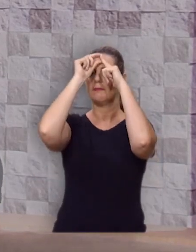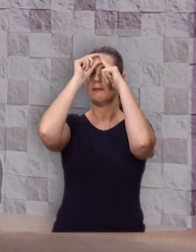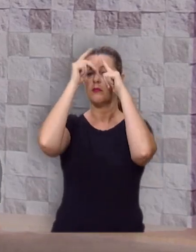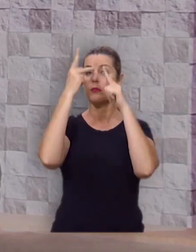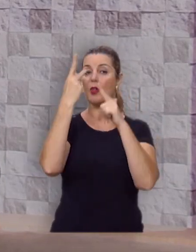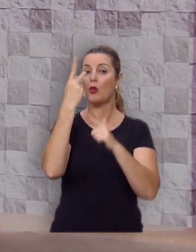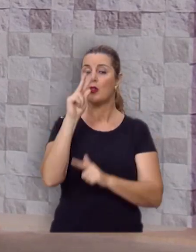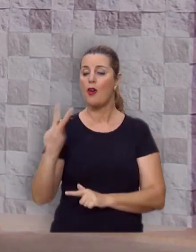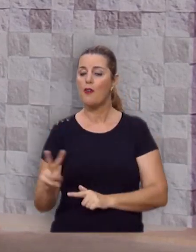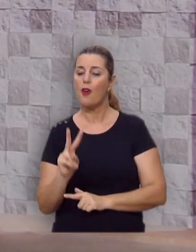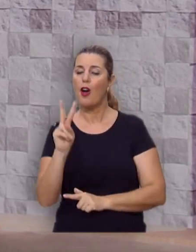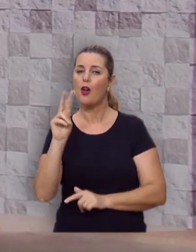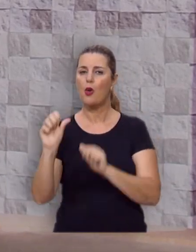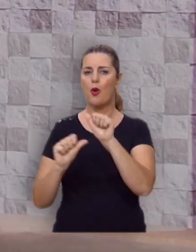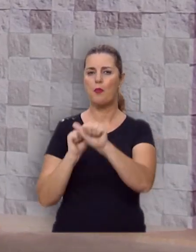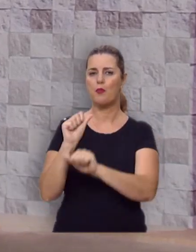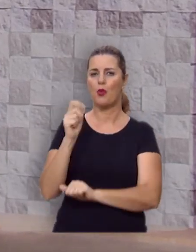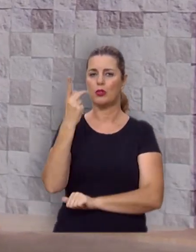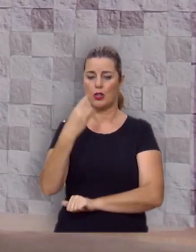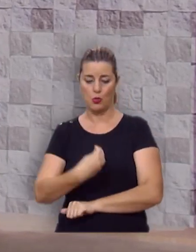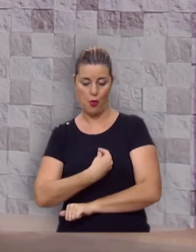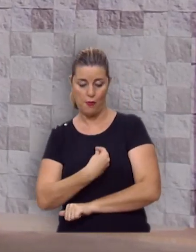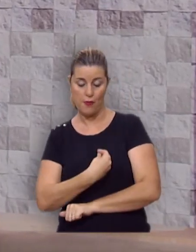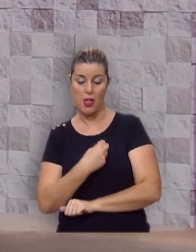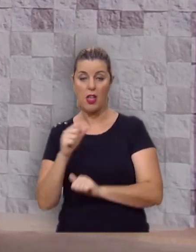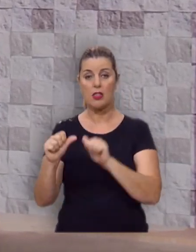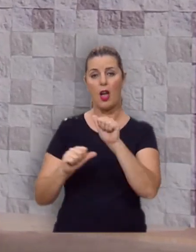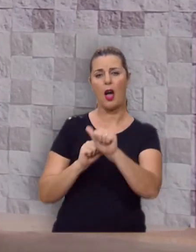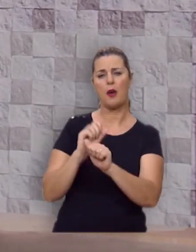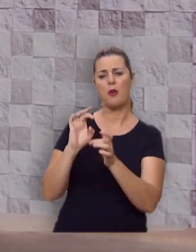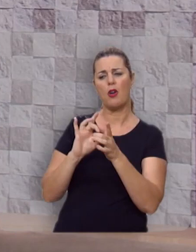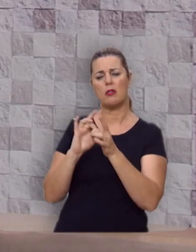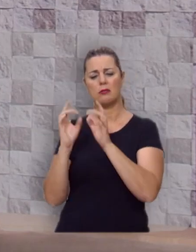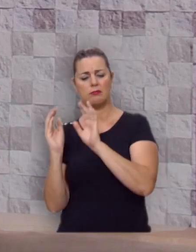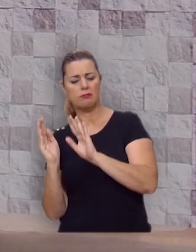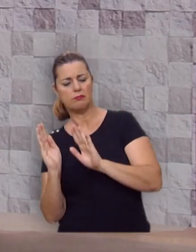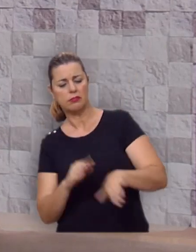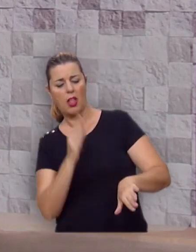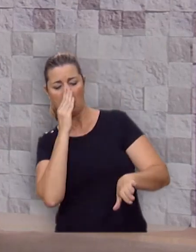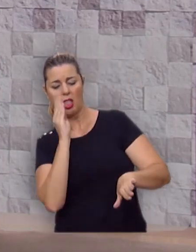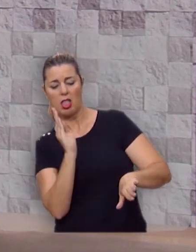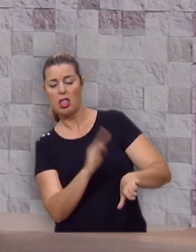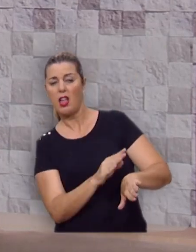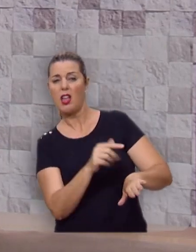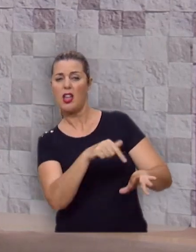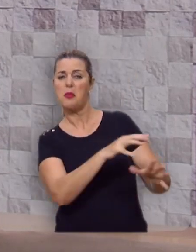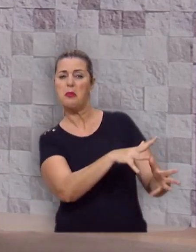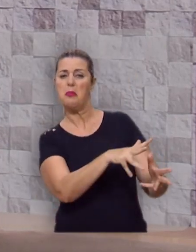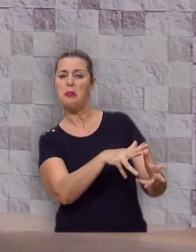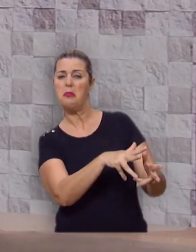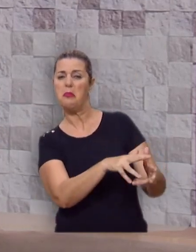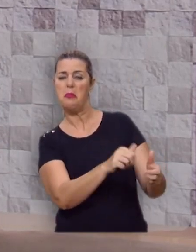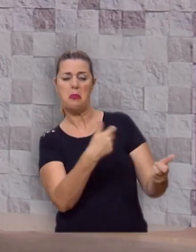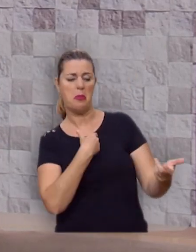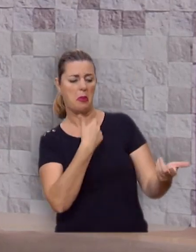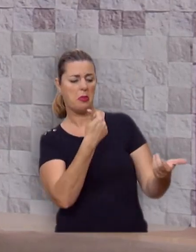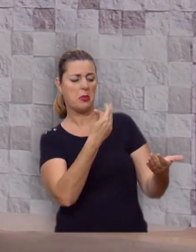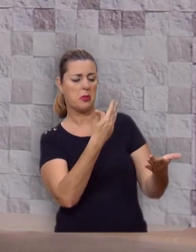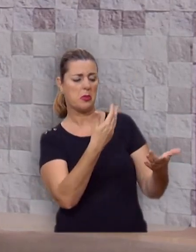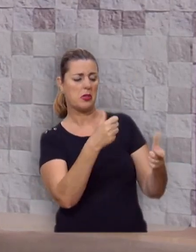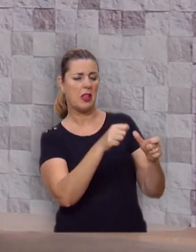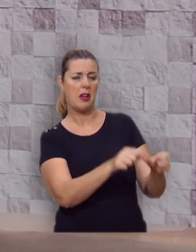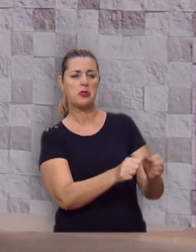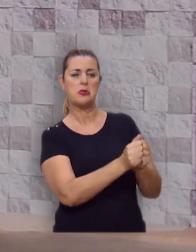mudar, seus valores vão mudar, seus princípios vão mudar. Você vai deixar de lado o relativismo deste mundo que está posto